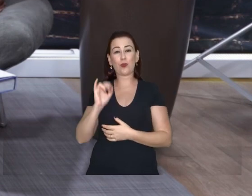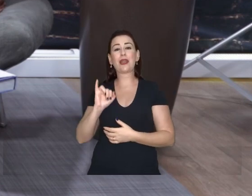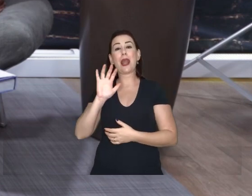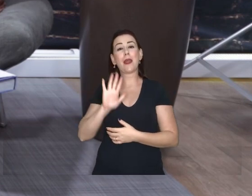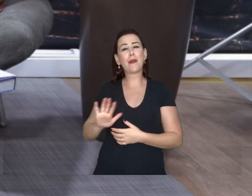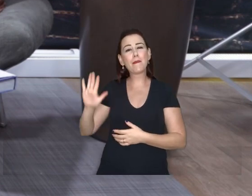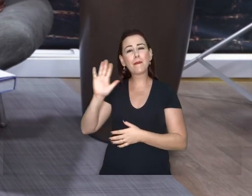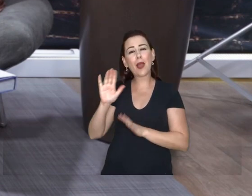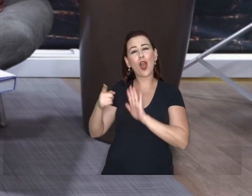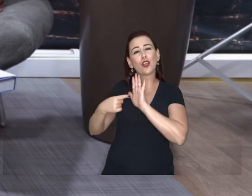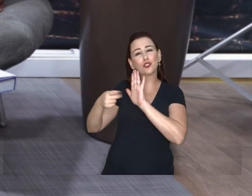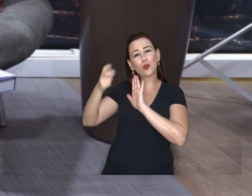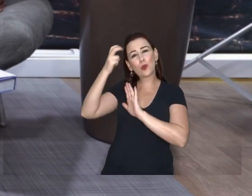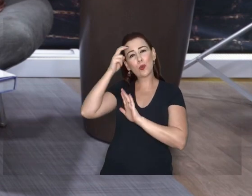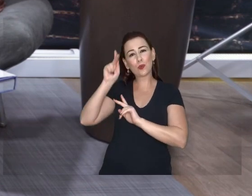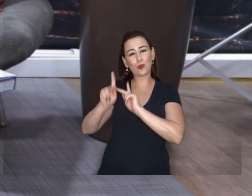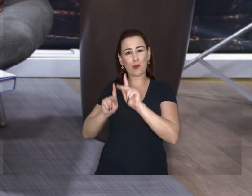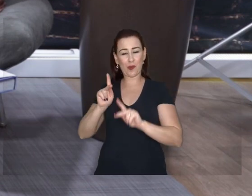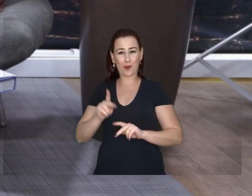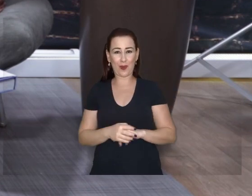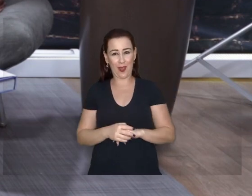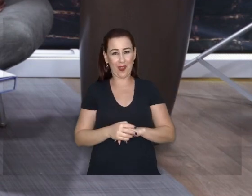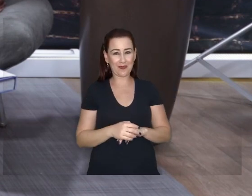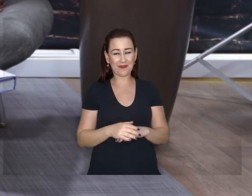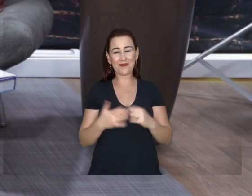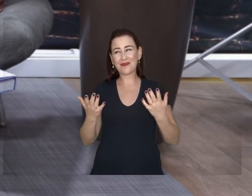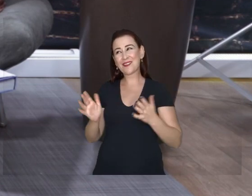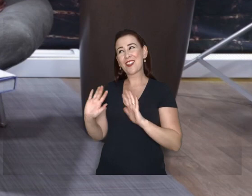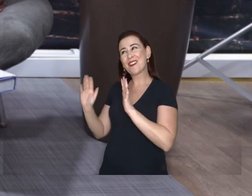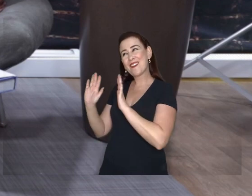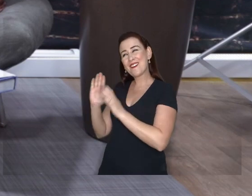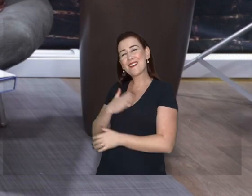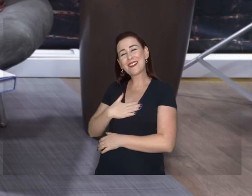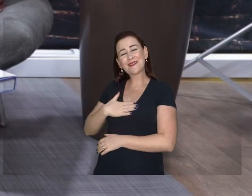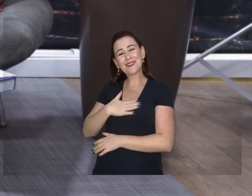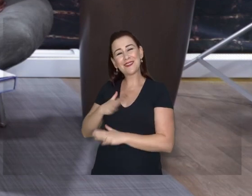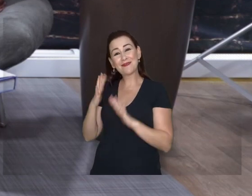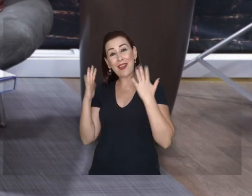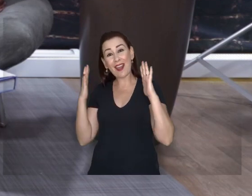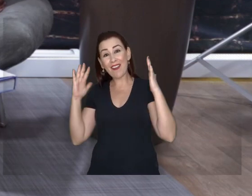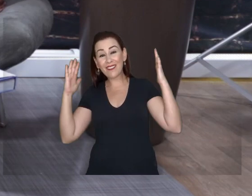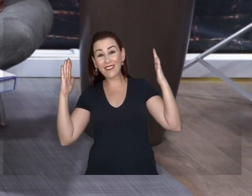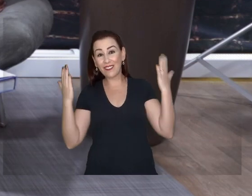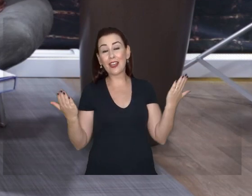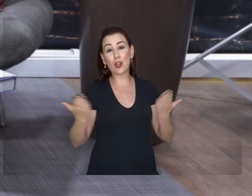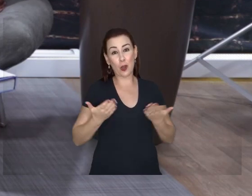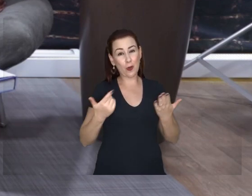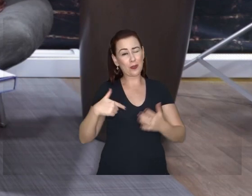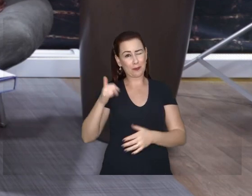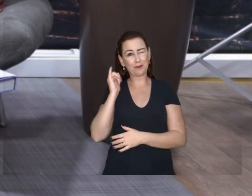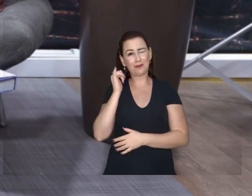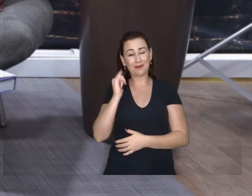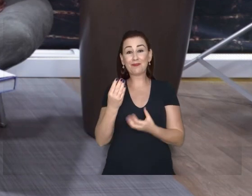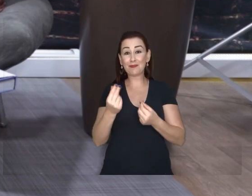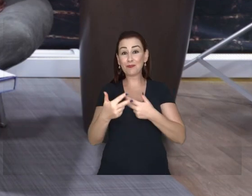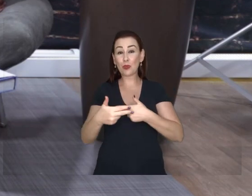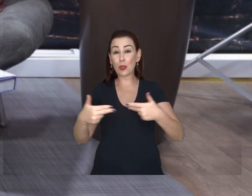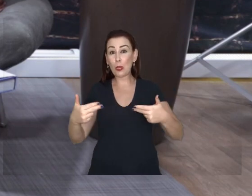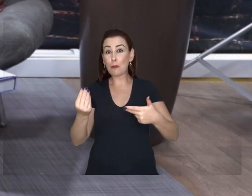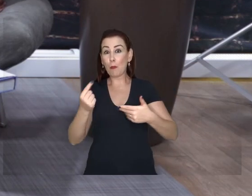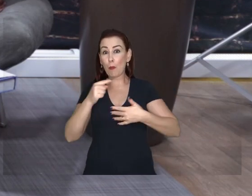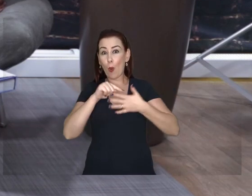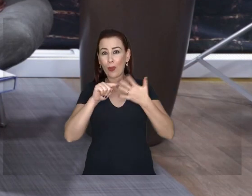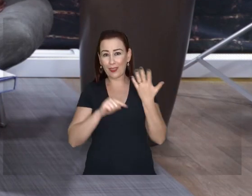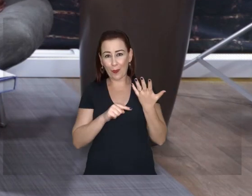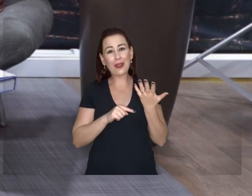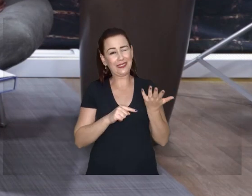da Cultura Popular. Oi, Gugu. Oi, Marcinha, que maravilha, hein? Que maravilha, quanta coisa boa a gente tem para apresentar para a galera, né? Pois é, como é muita